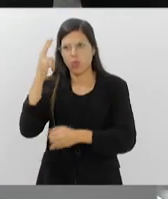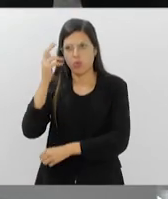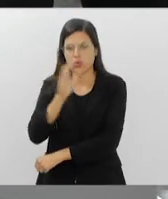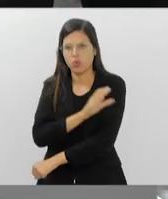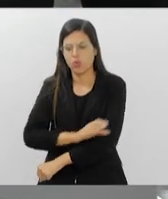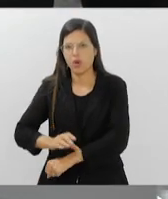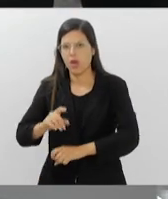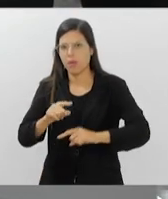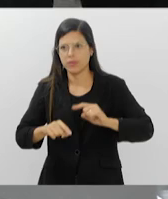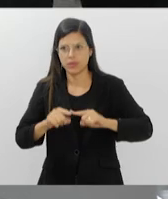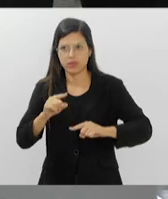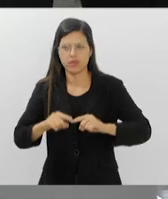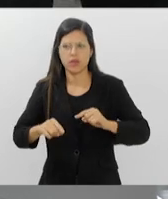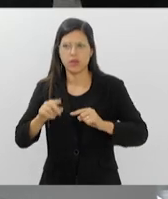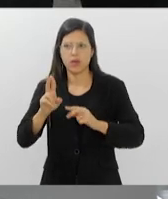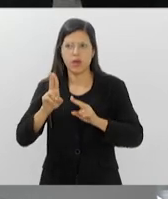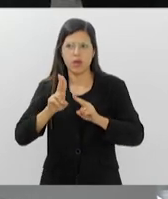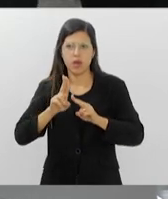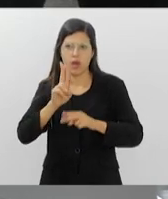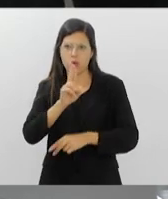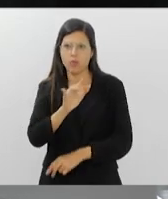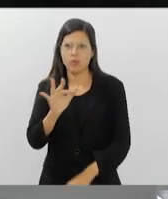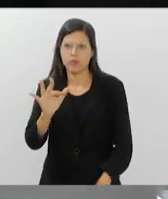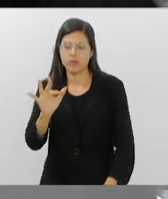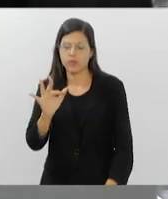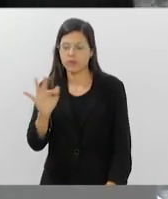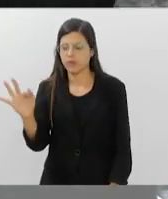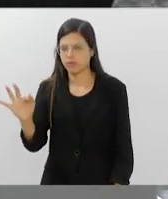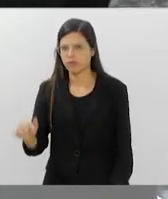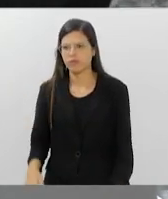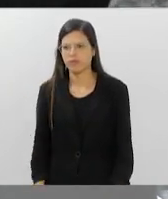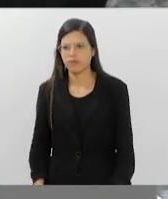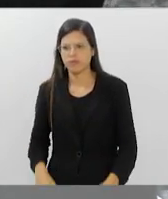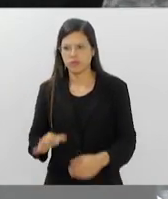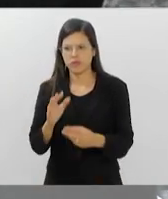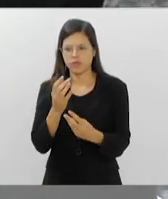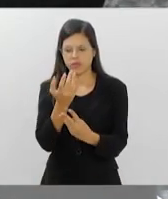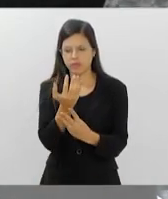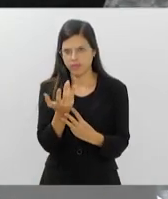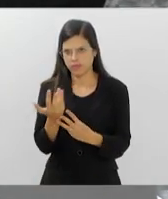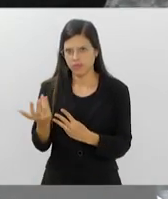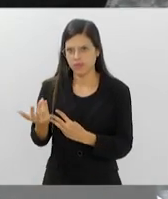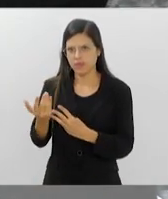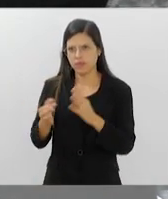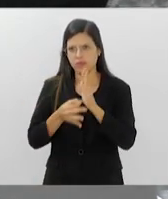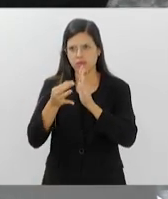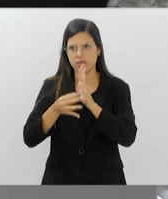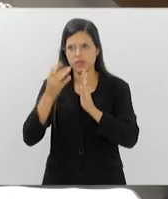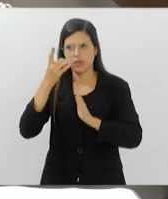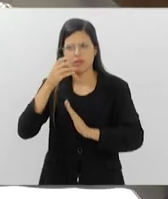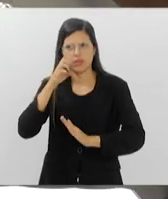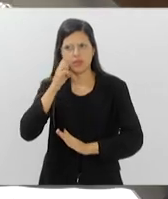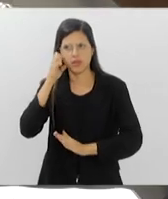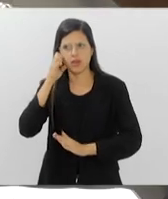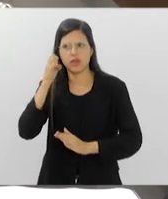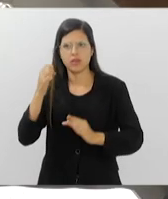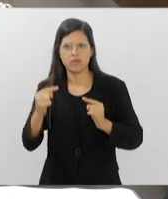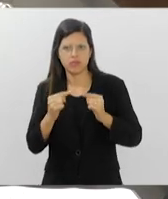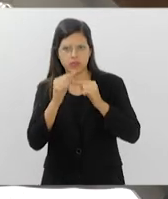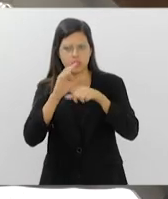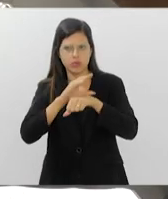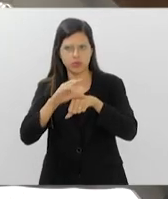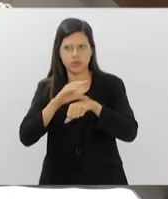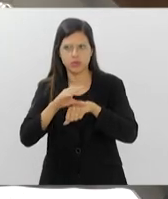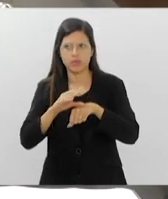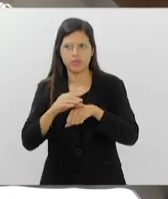Rio de Janeiro a Universidade Federal Fluminense. Para aparecer, deputada Élica Takimoto. Pela constitucionalidade. Em